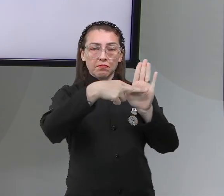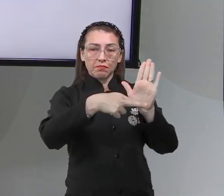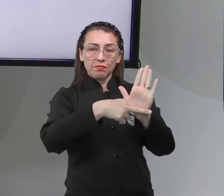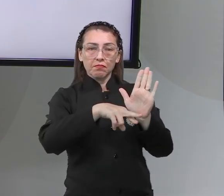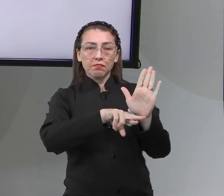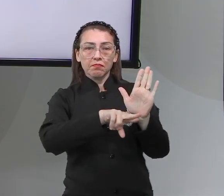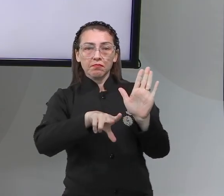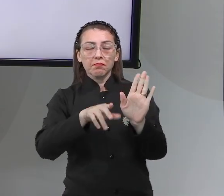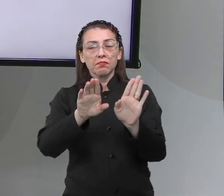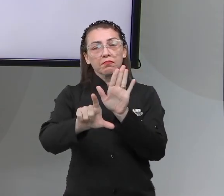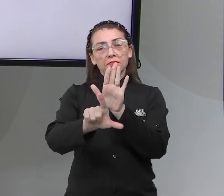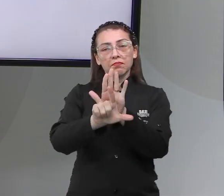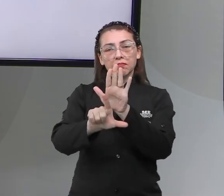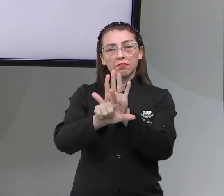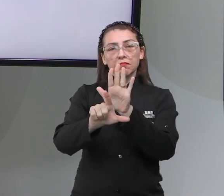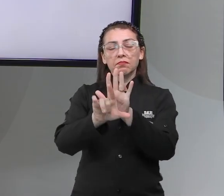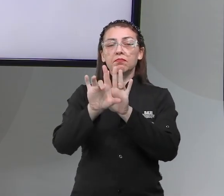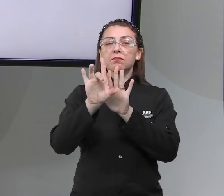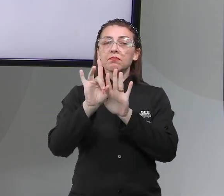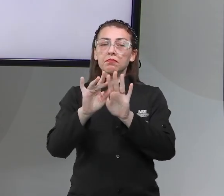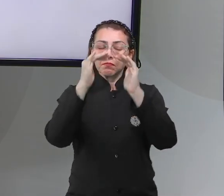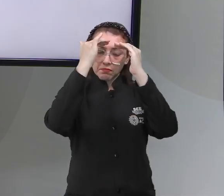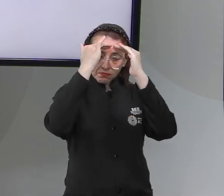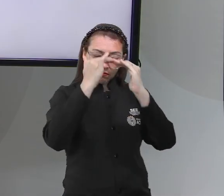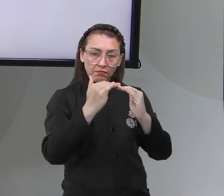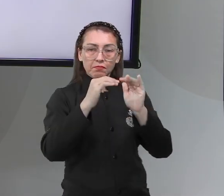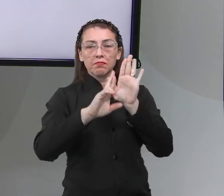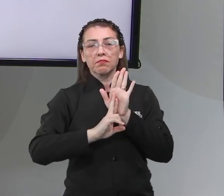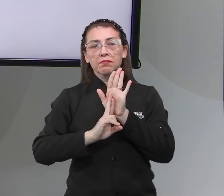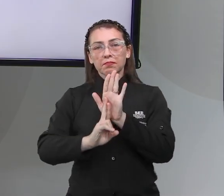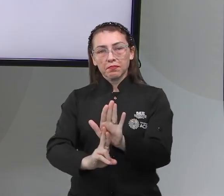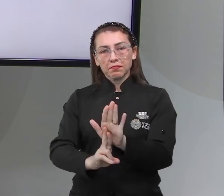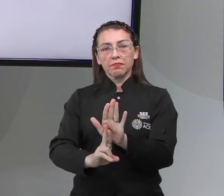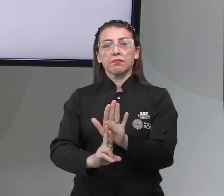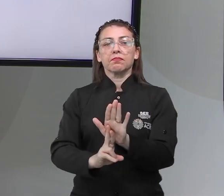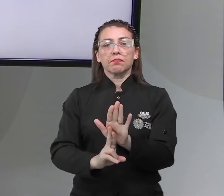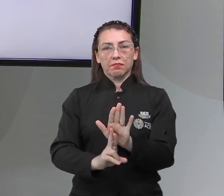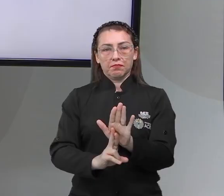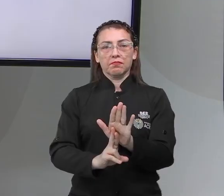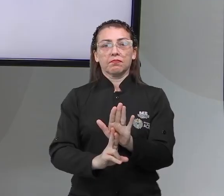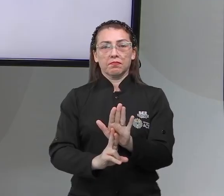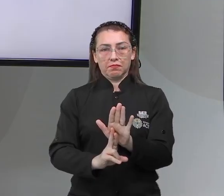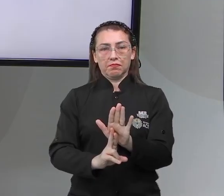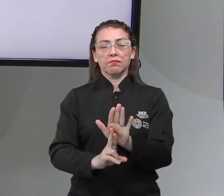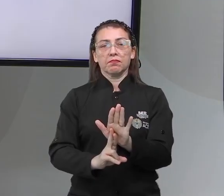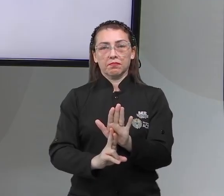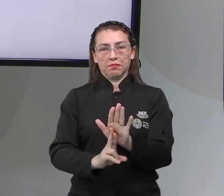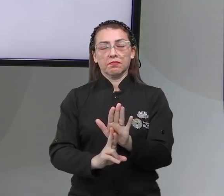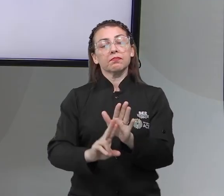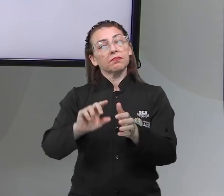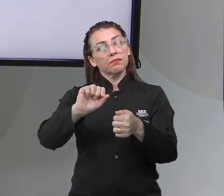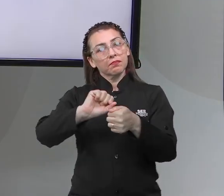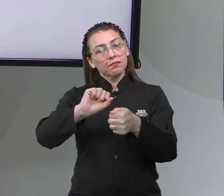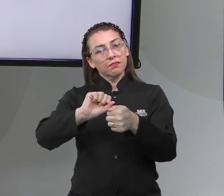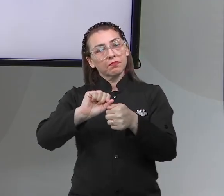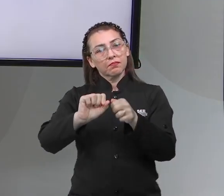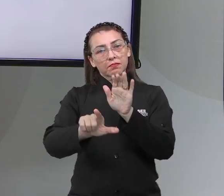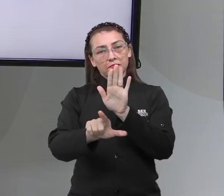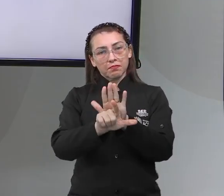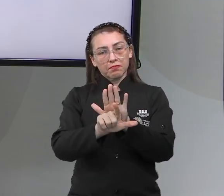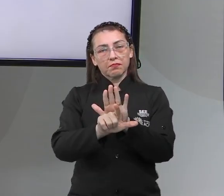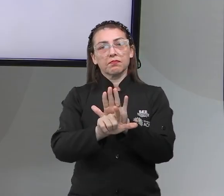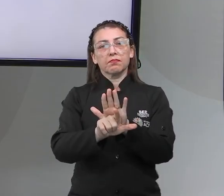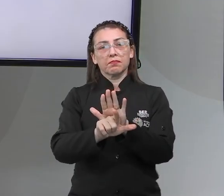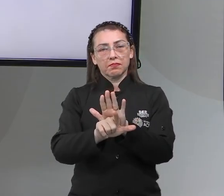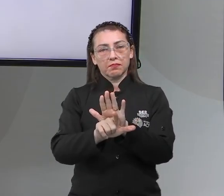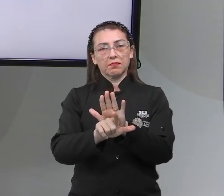não é a lei, ele apenas representa e ele apenas é um executor e cumpridor da